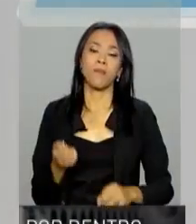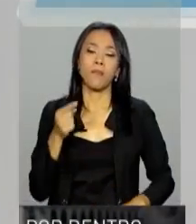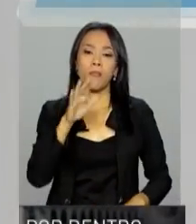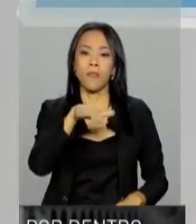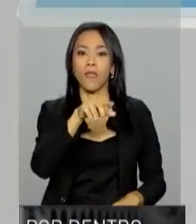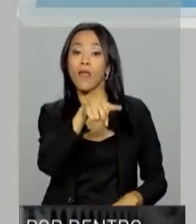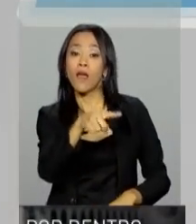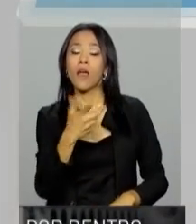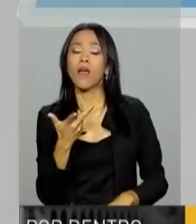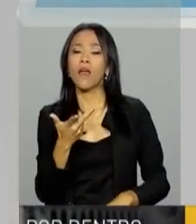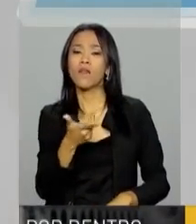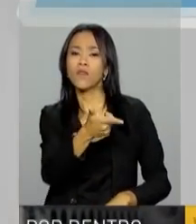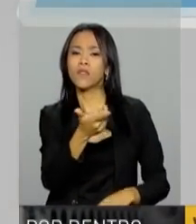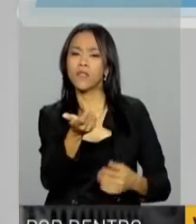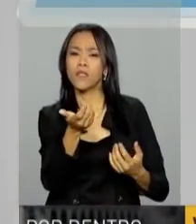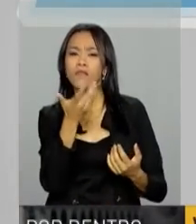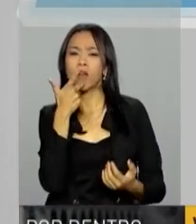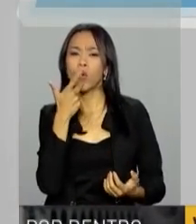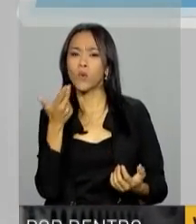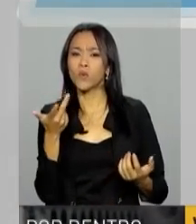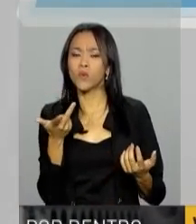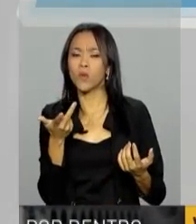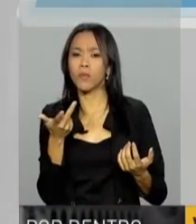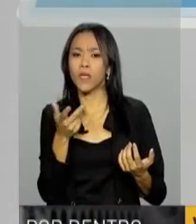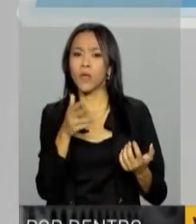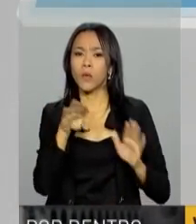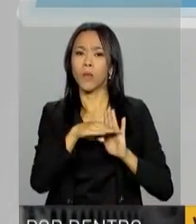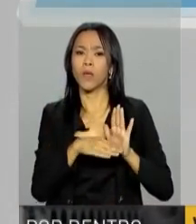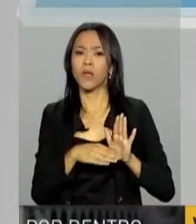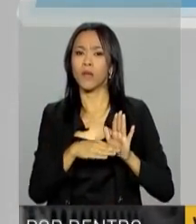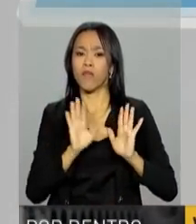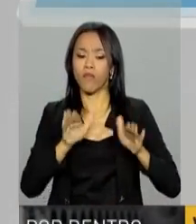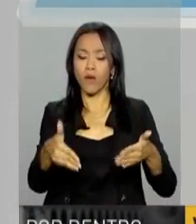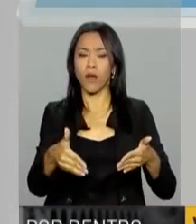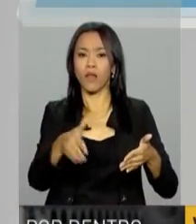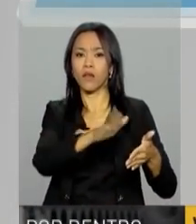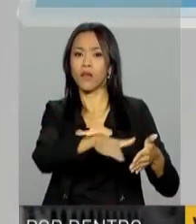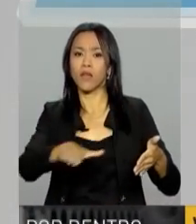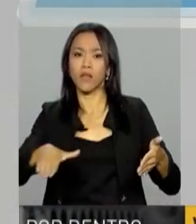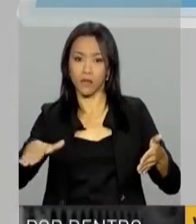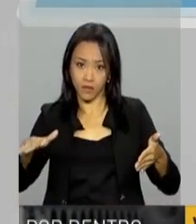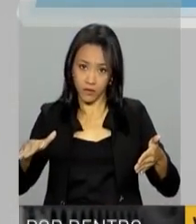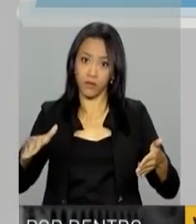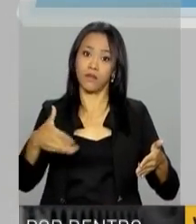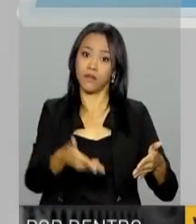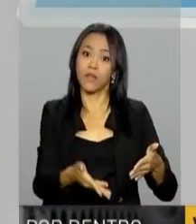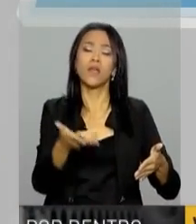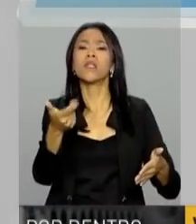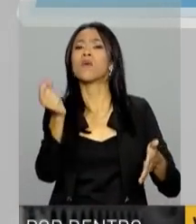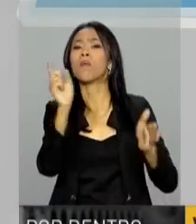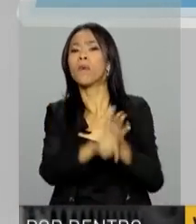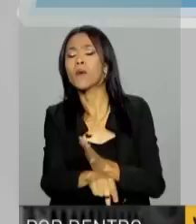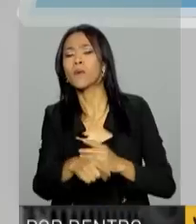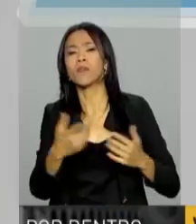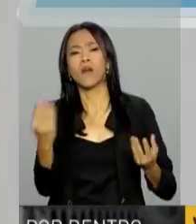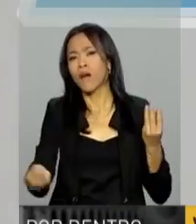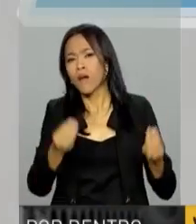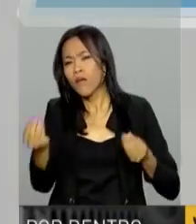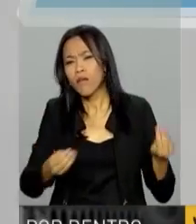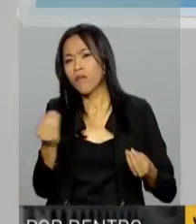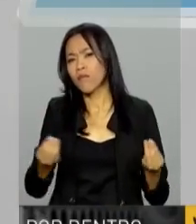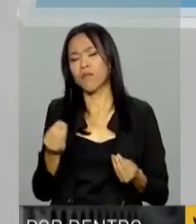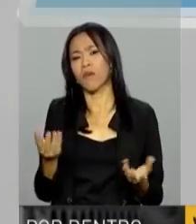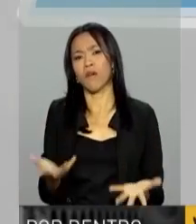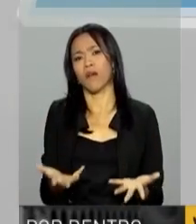seu trouxe sobre o criança feliz ou seja um programa voltado para a primeira infância então a pergunta como é na prática